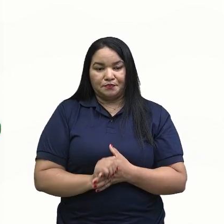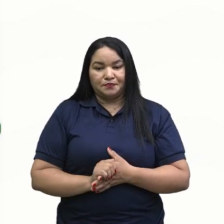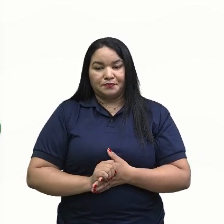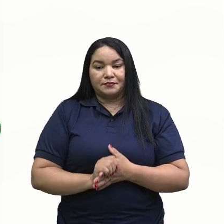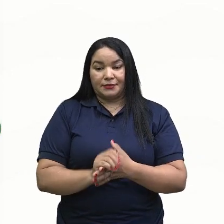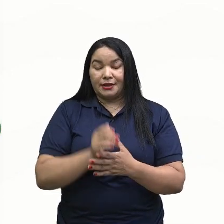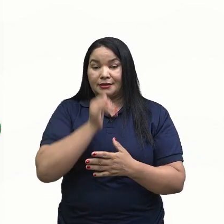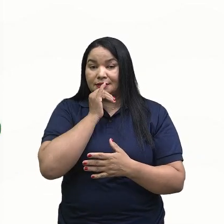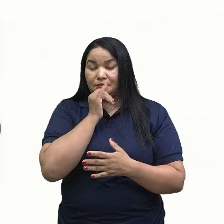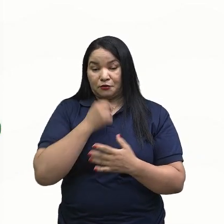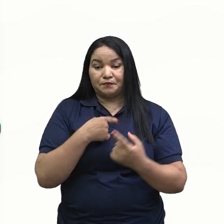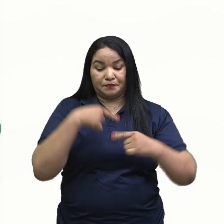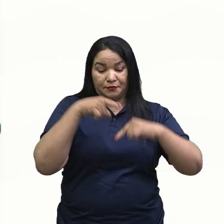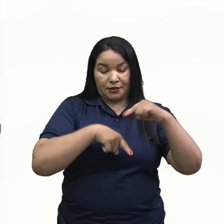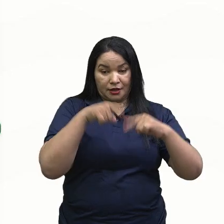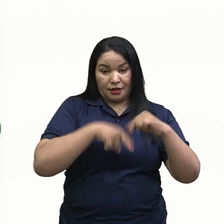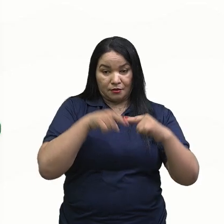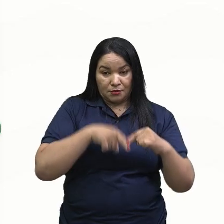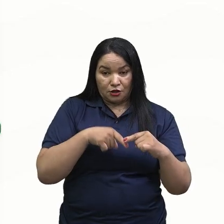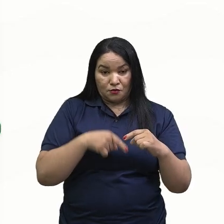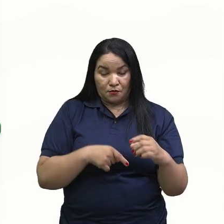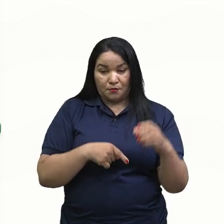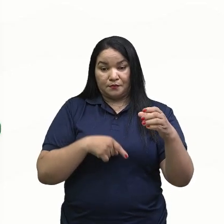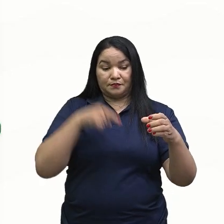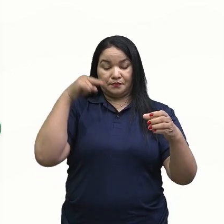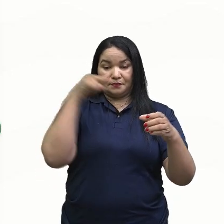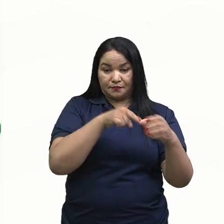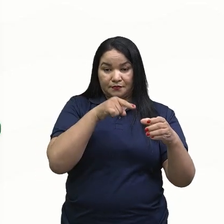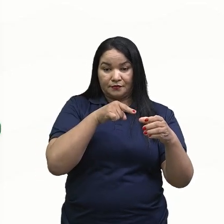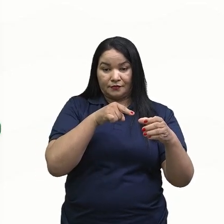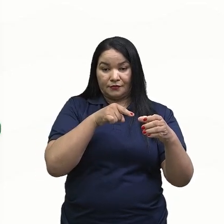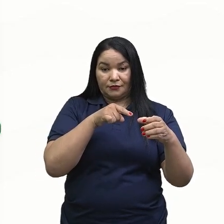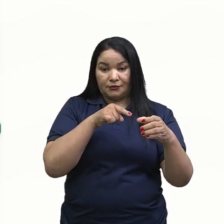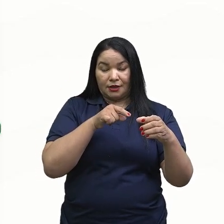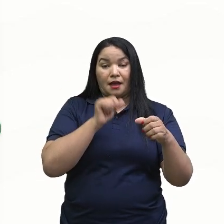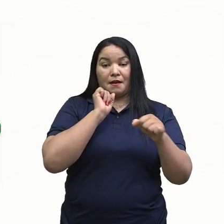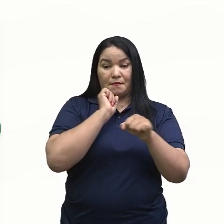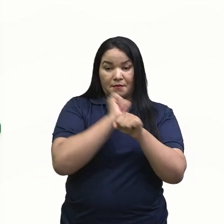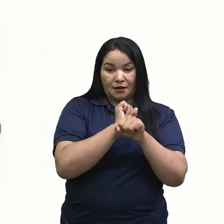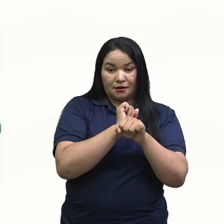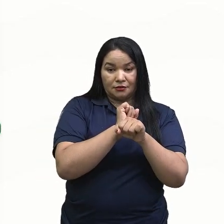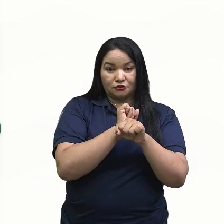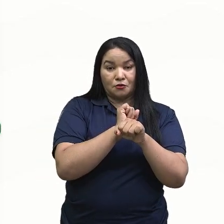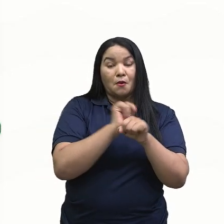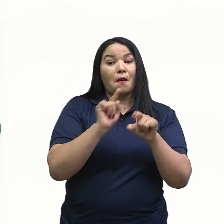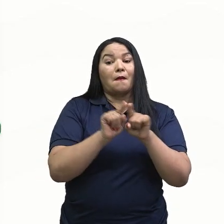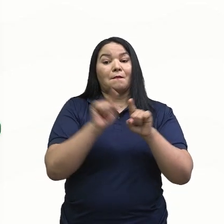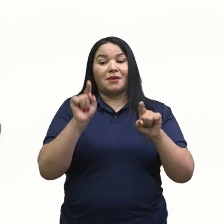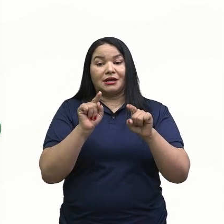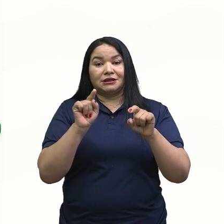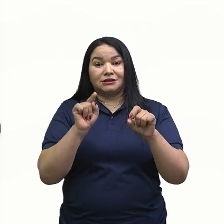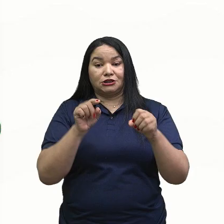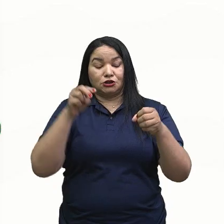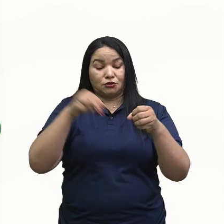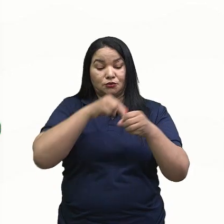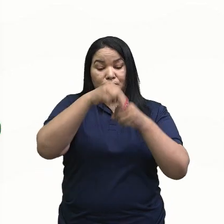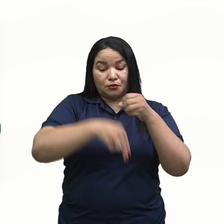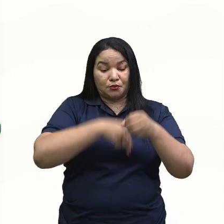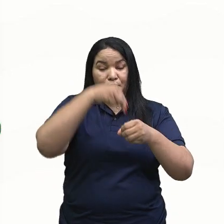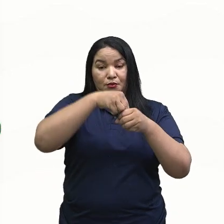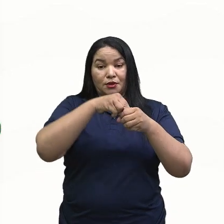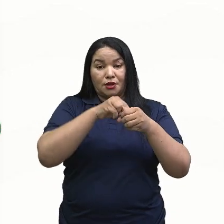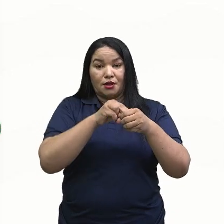esse elemento aqui, ele está estável. Só que ao receber um nêutron, ele